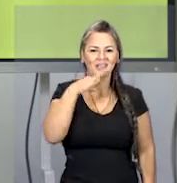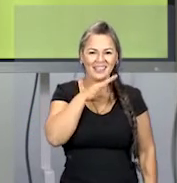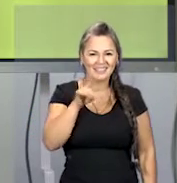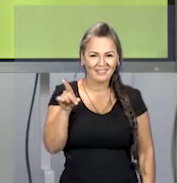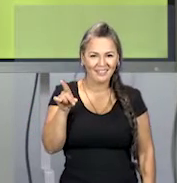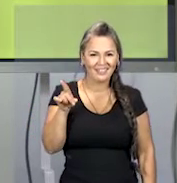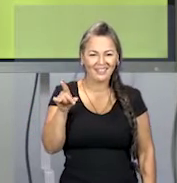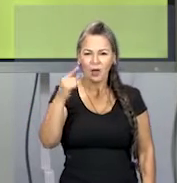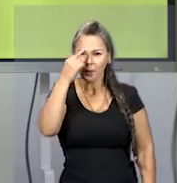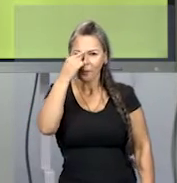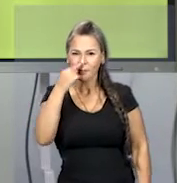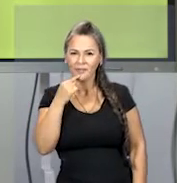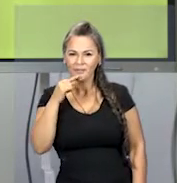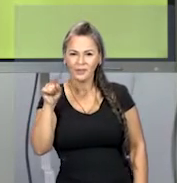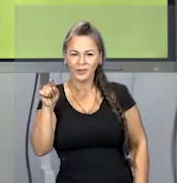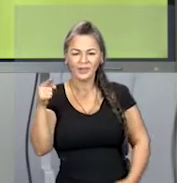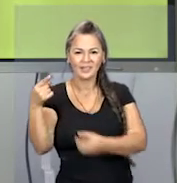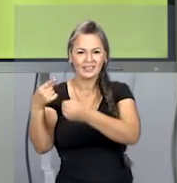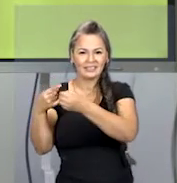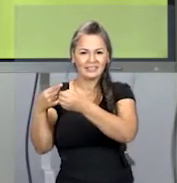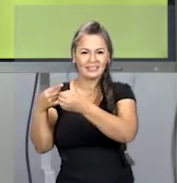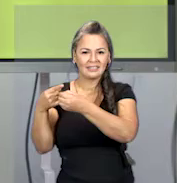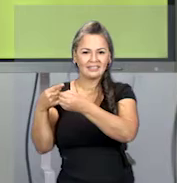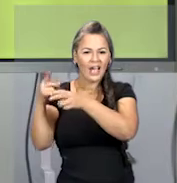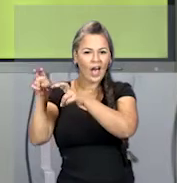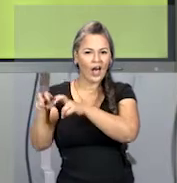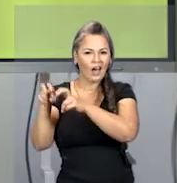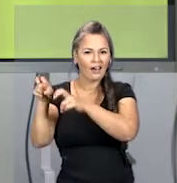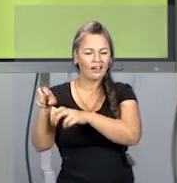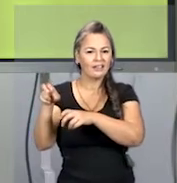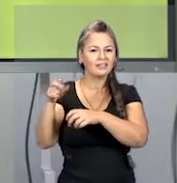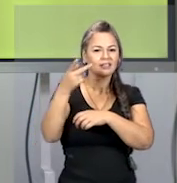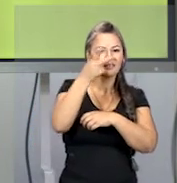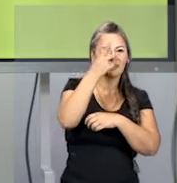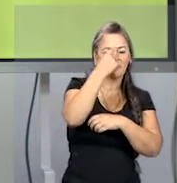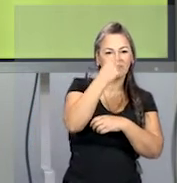de cidades, de algumas cidades que são diferentes de outras.